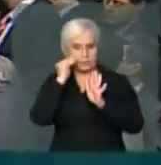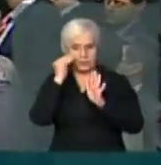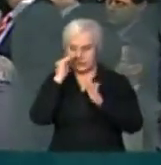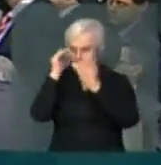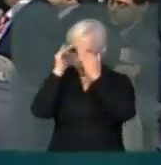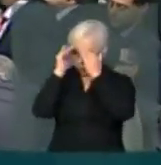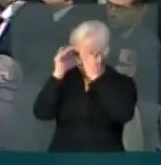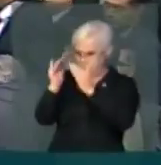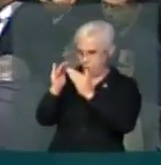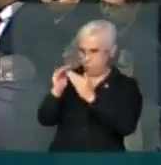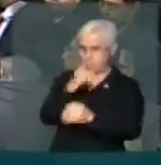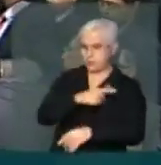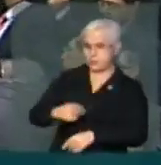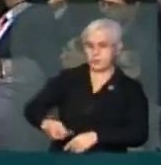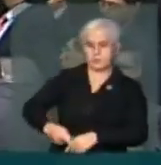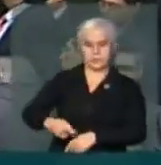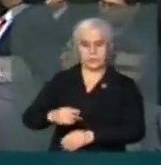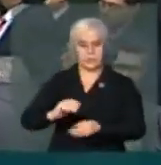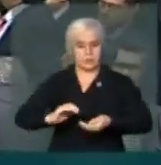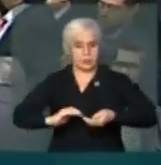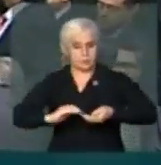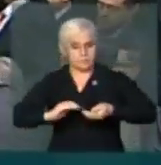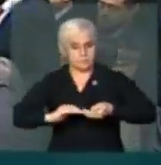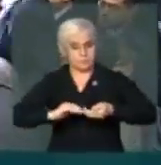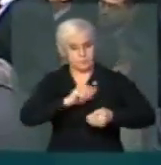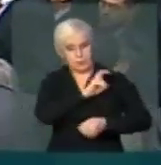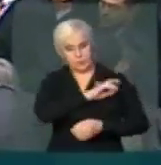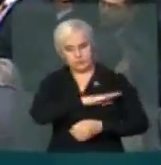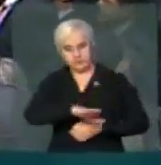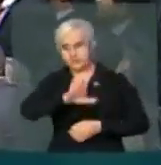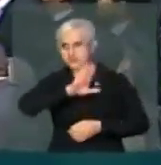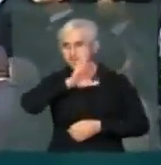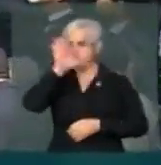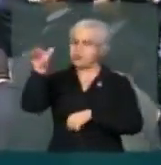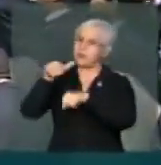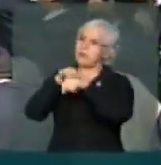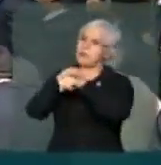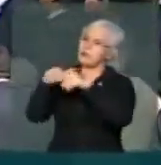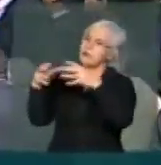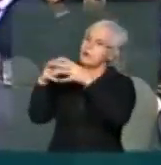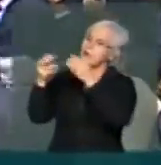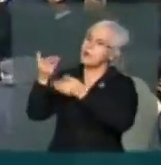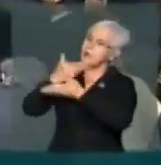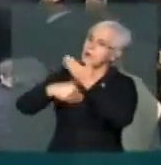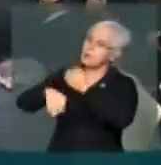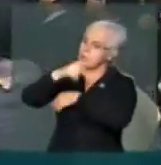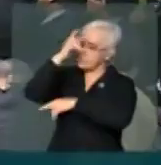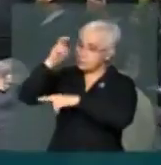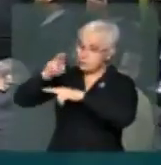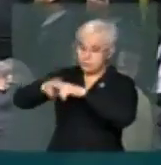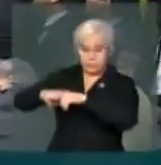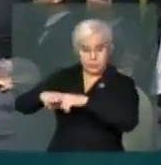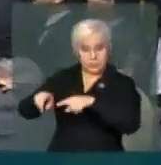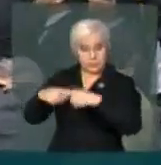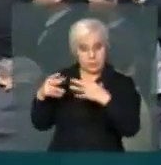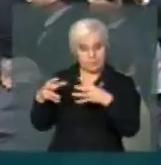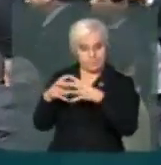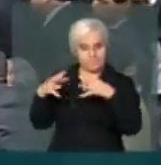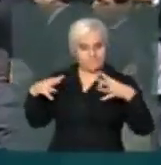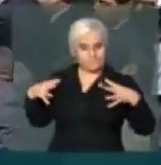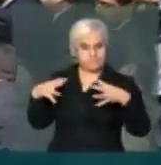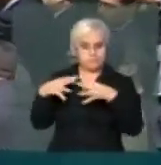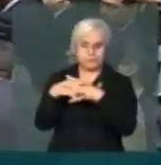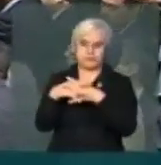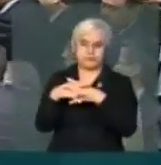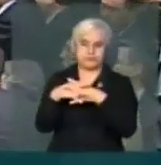ordem do presidente do Congresso Nacional, foram para as galerias negociarem com as pessoas que estavam lá, mas aí a tensão